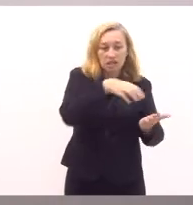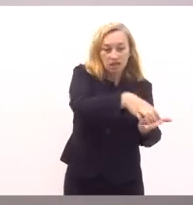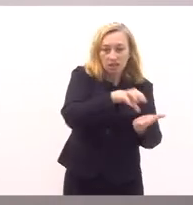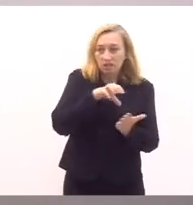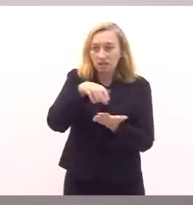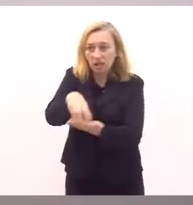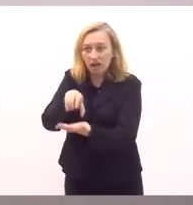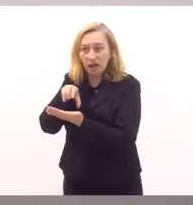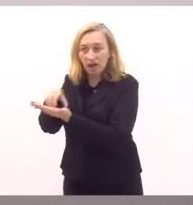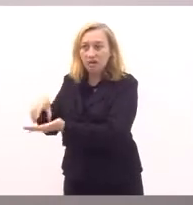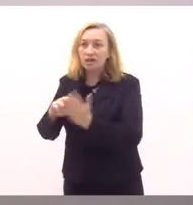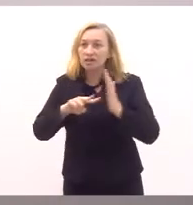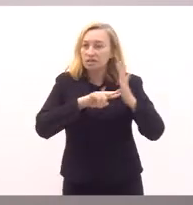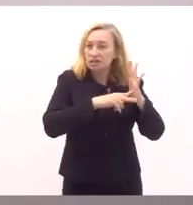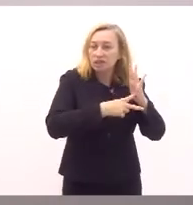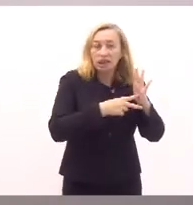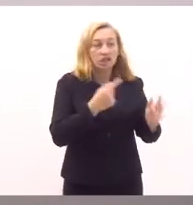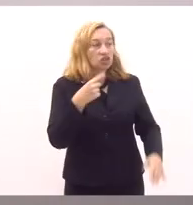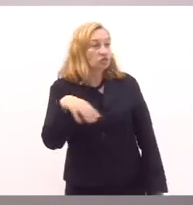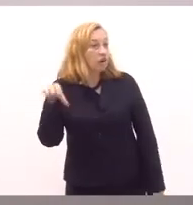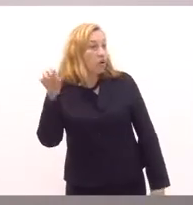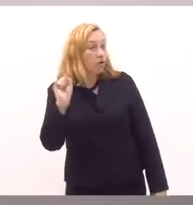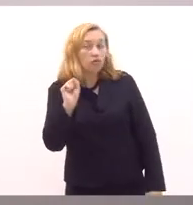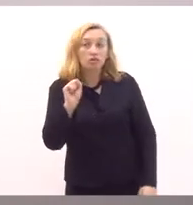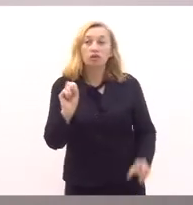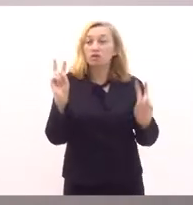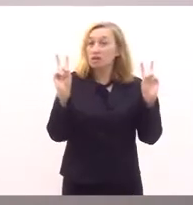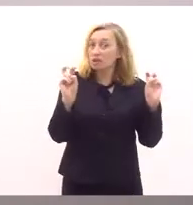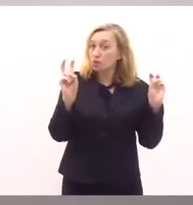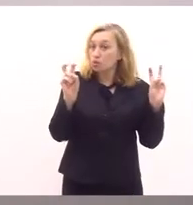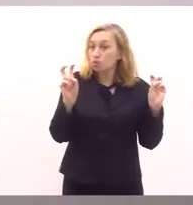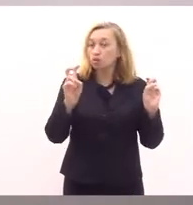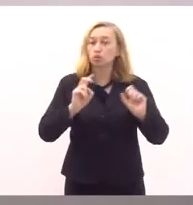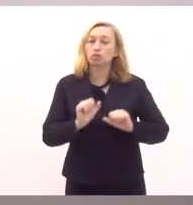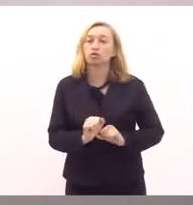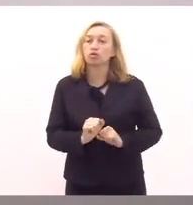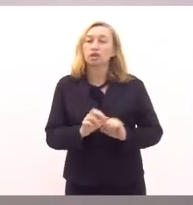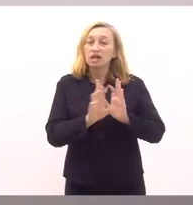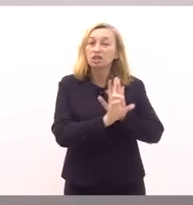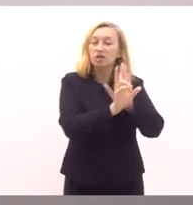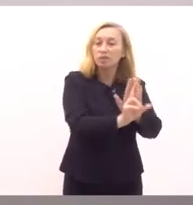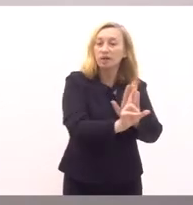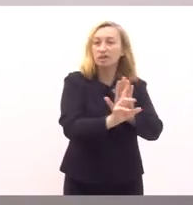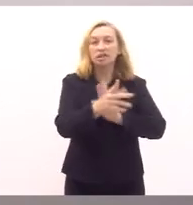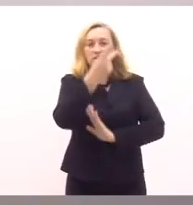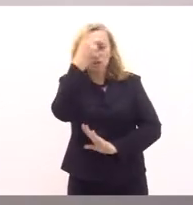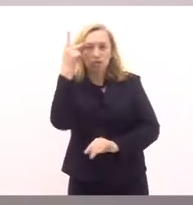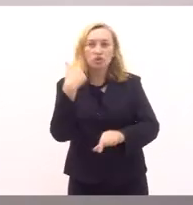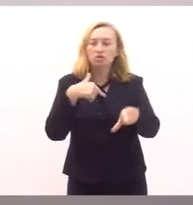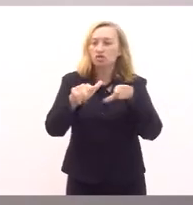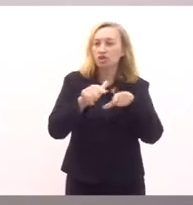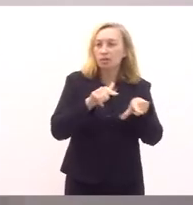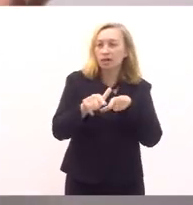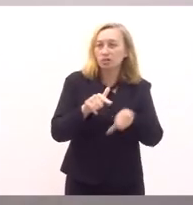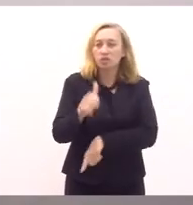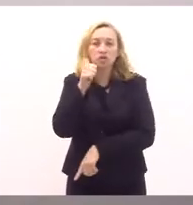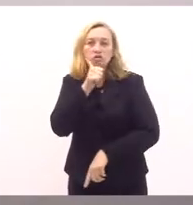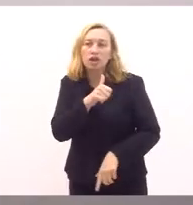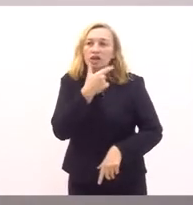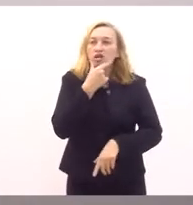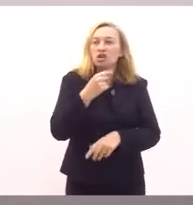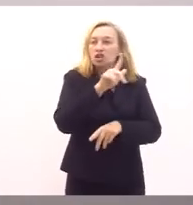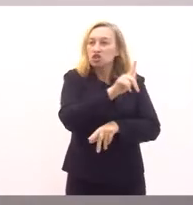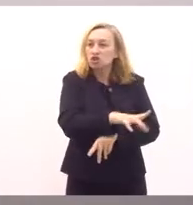sindicais, a gente vai ouvir, né, as questões que as representações dos trabalhadores e trabalhadoras das